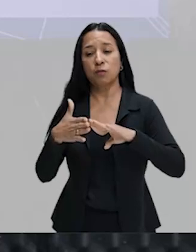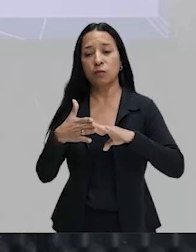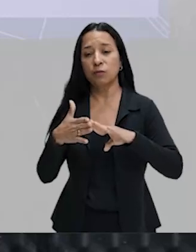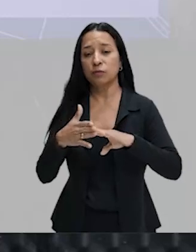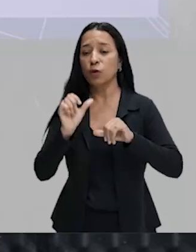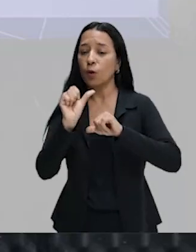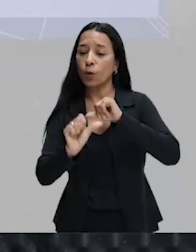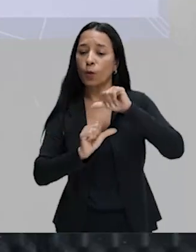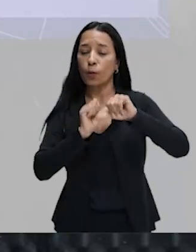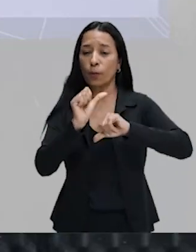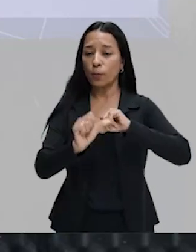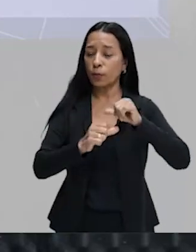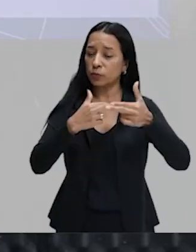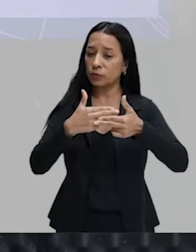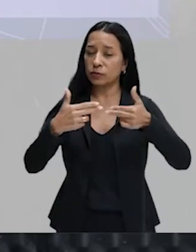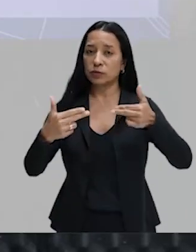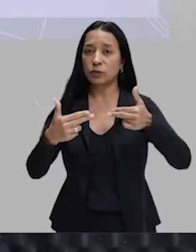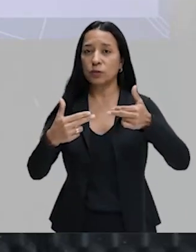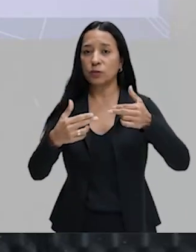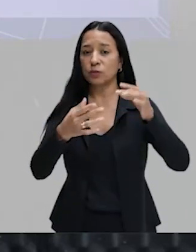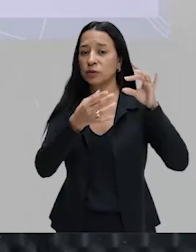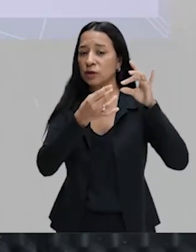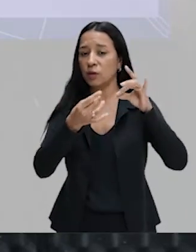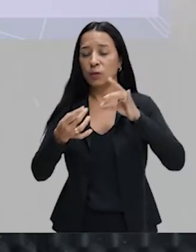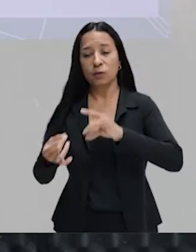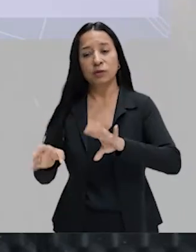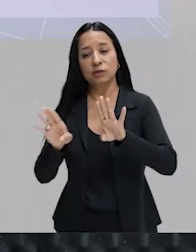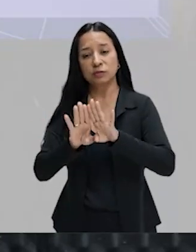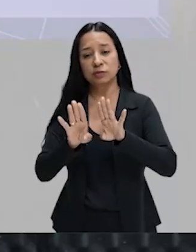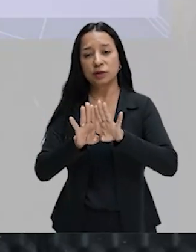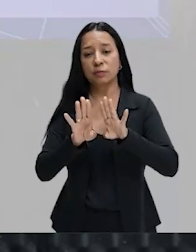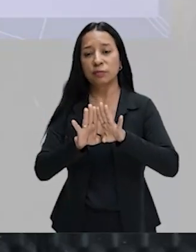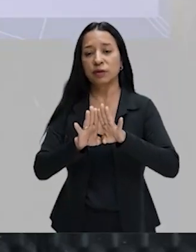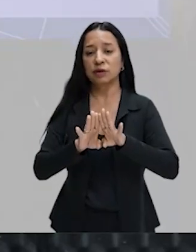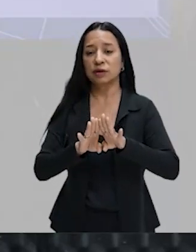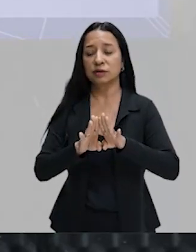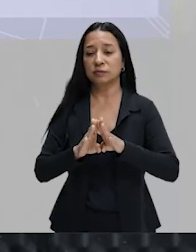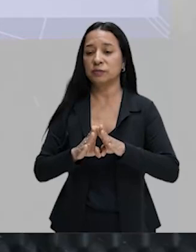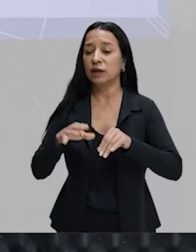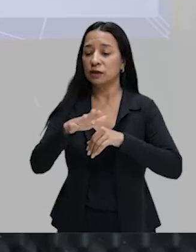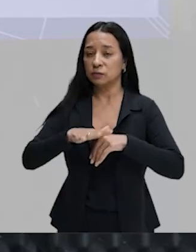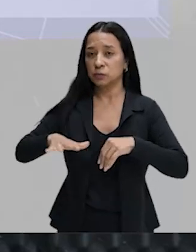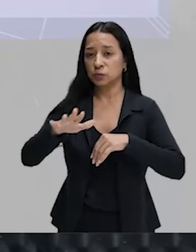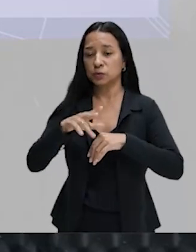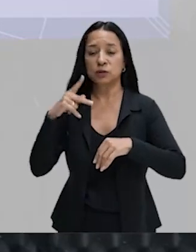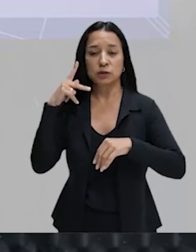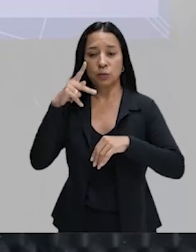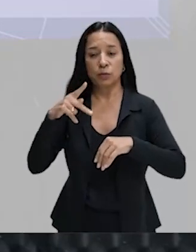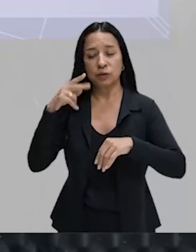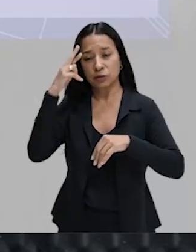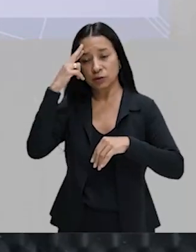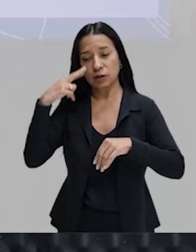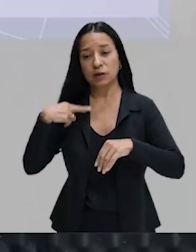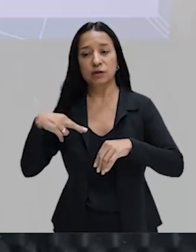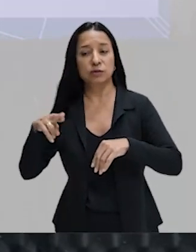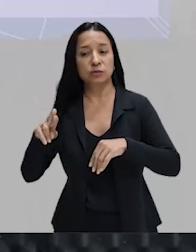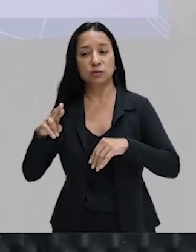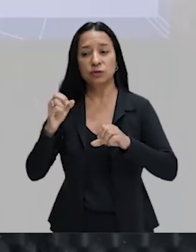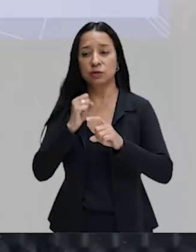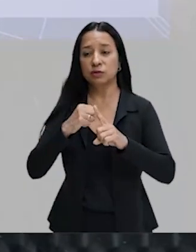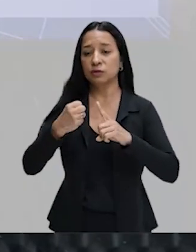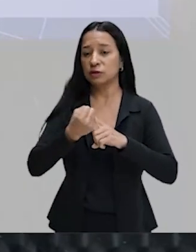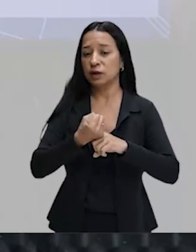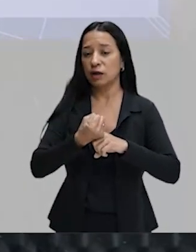contexto também, a situação política, religiosa, social, elas sofrem modificações e, claro, isso